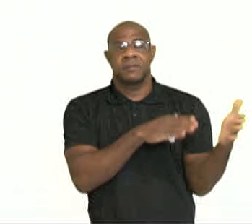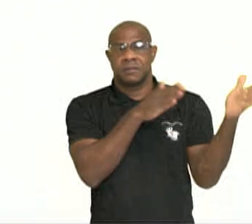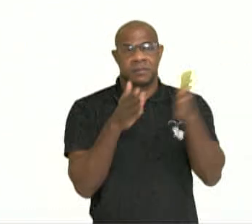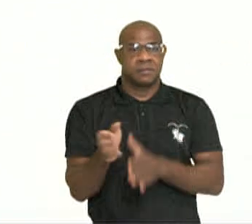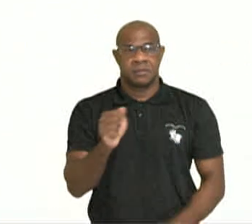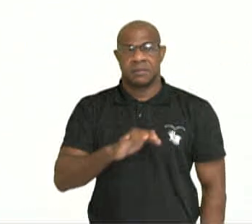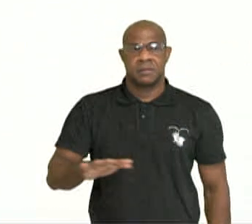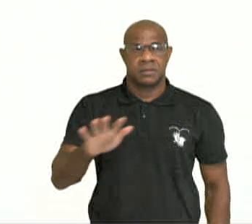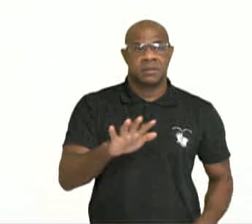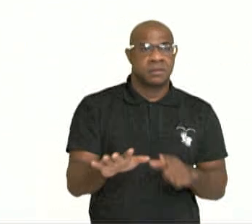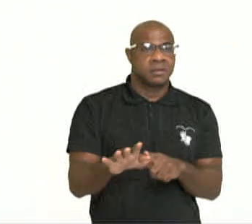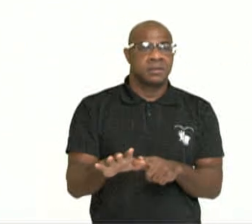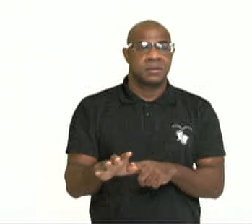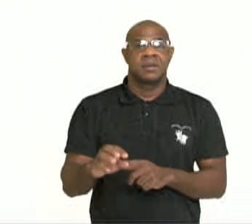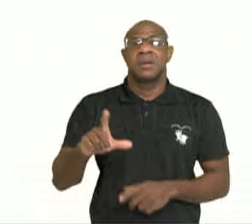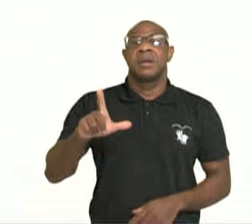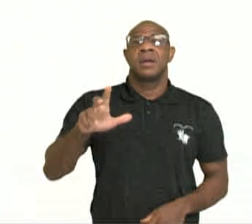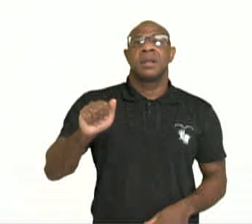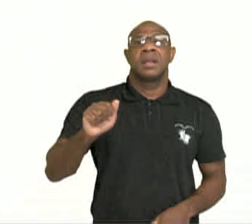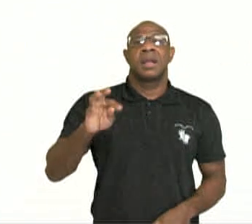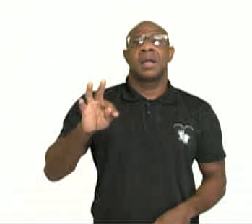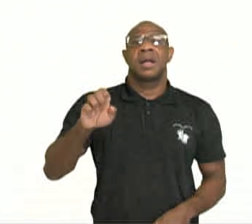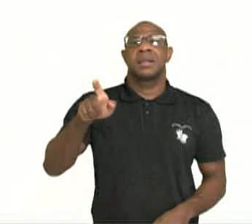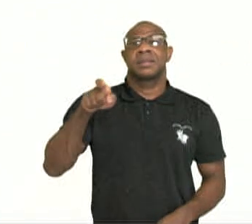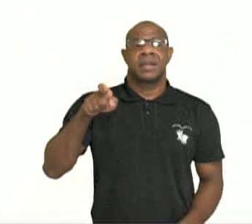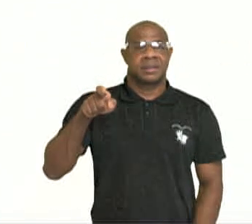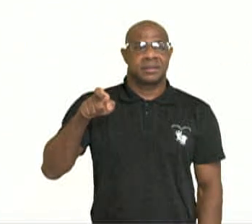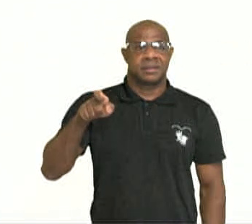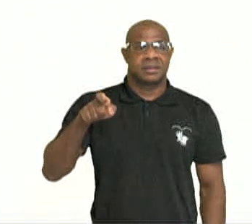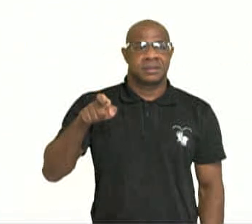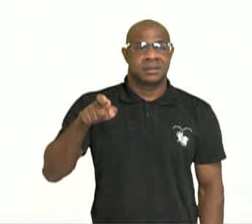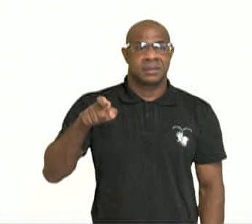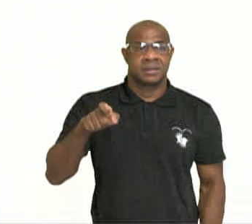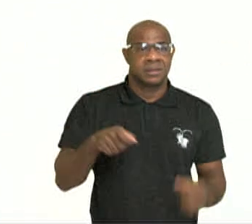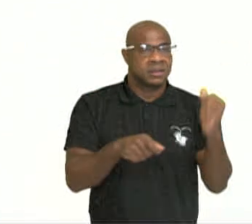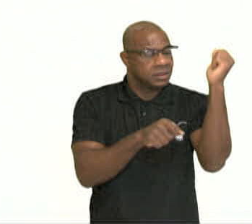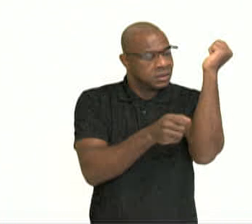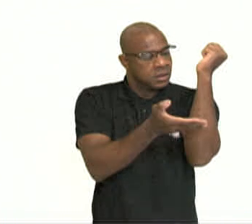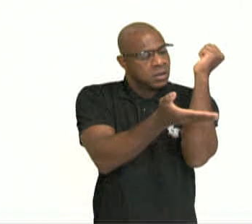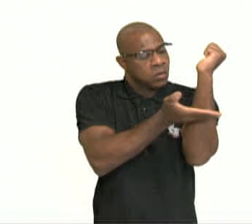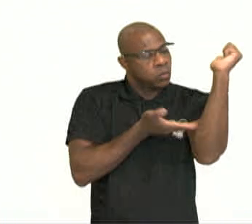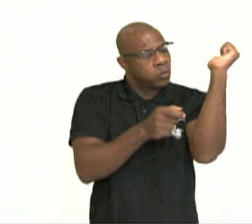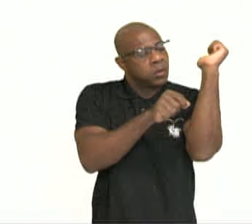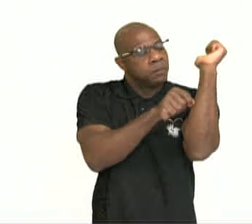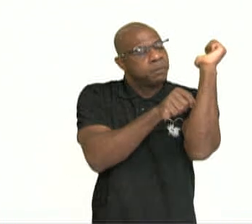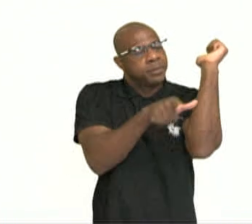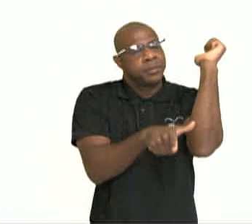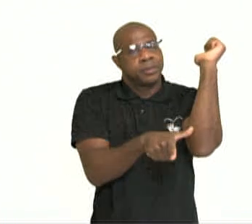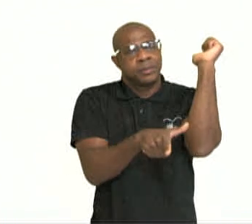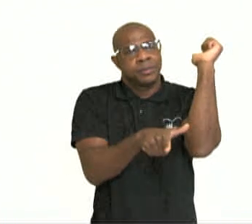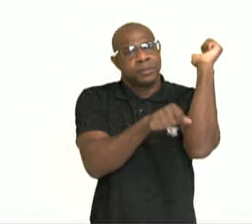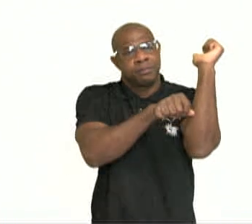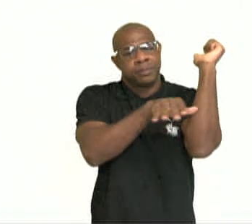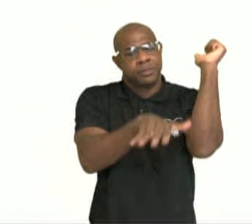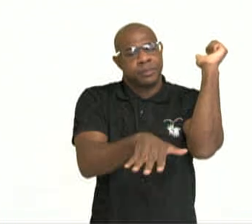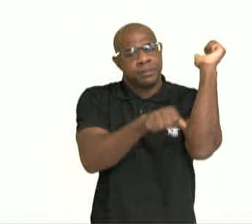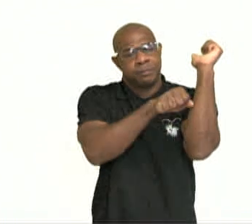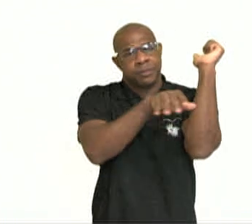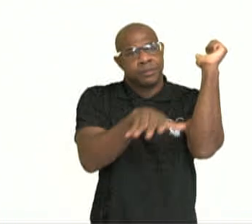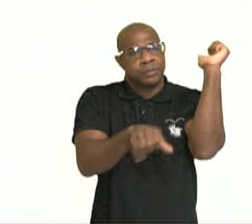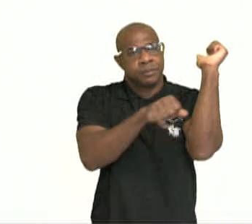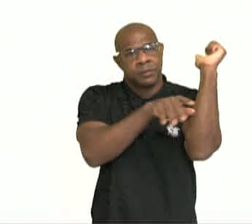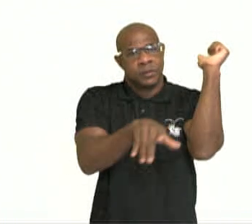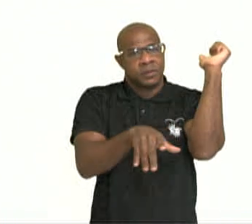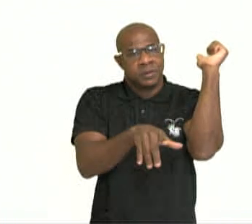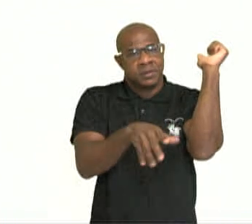segunda, nós temos o látex. Nós estamos tirando uma substância dessa árvore. E na